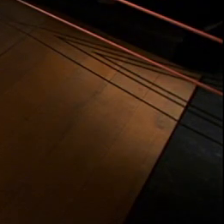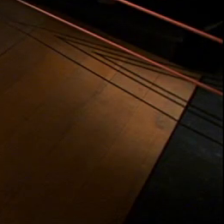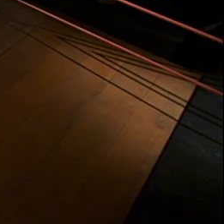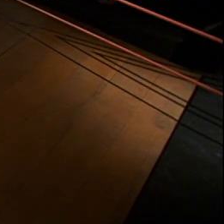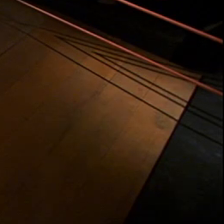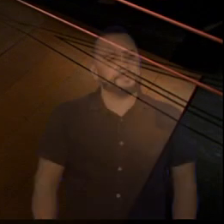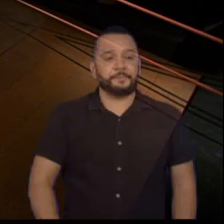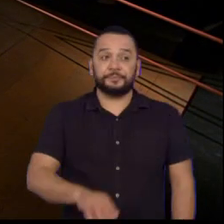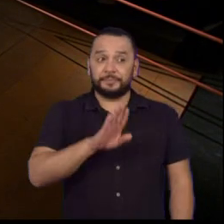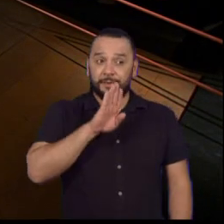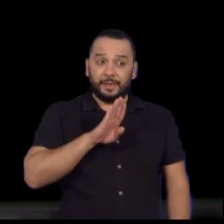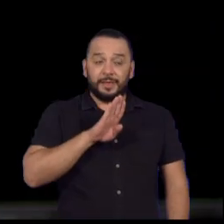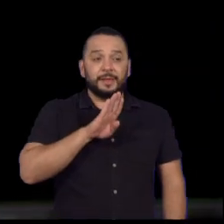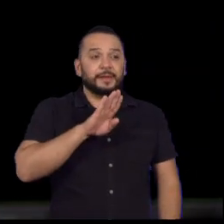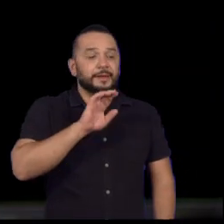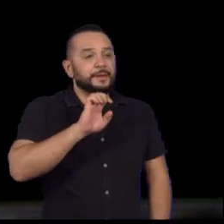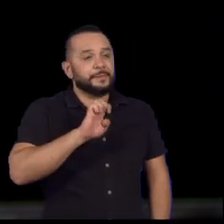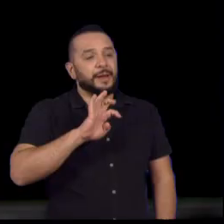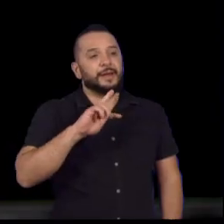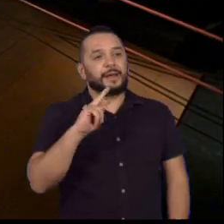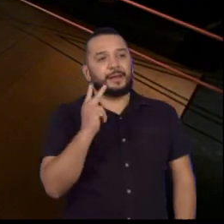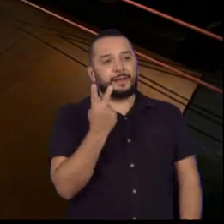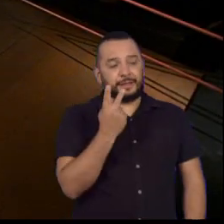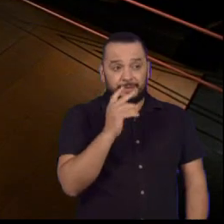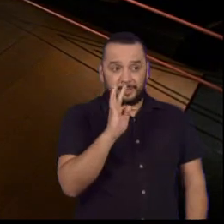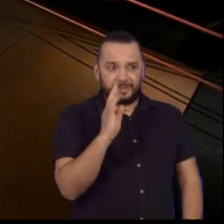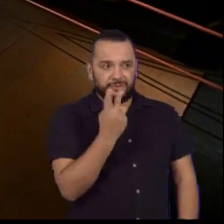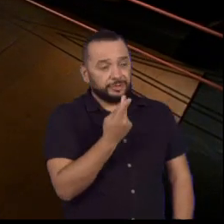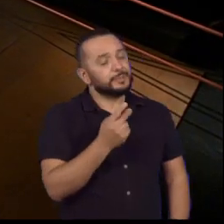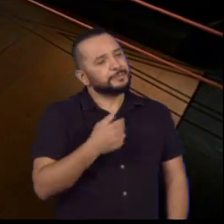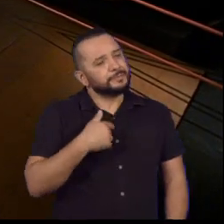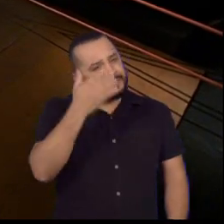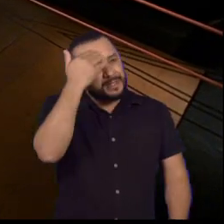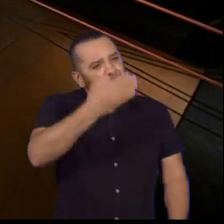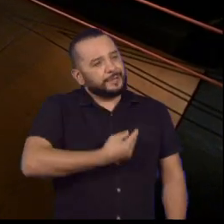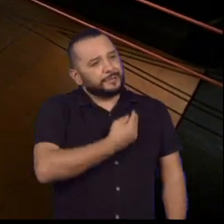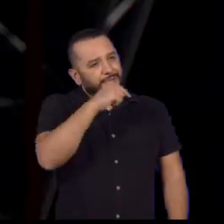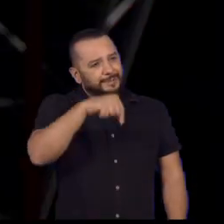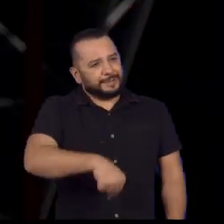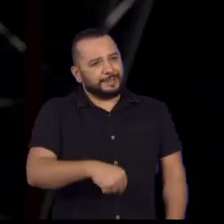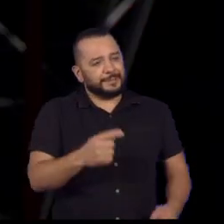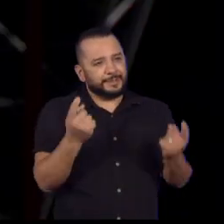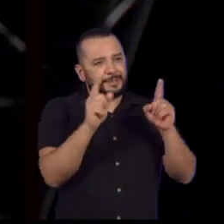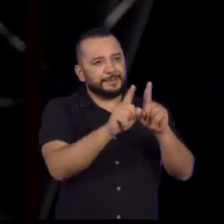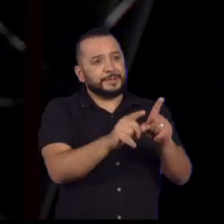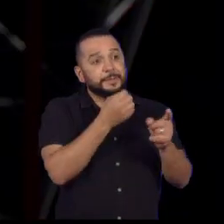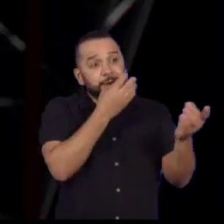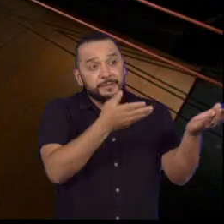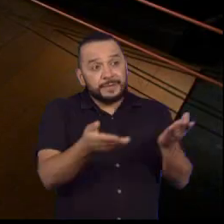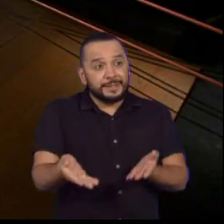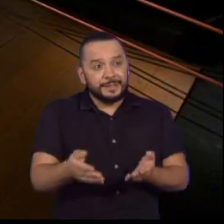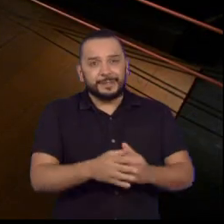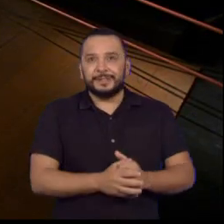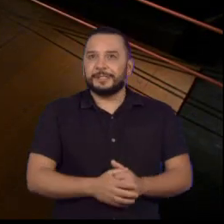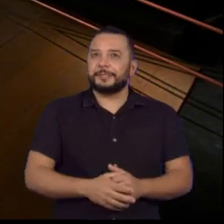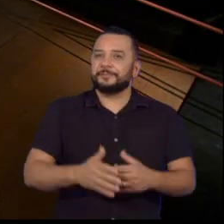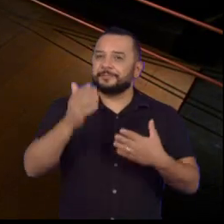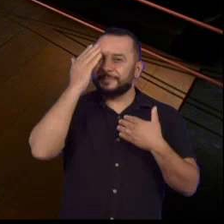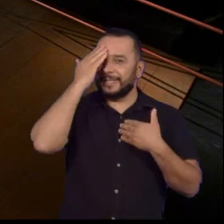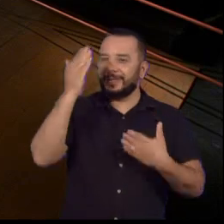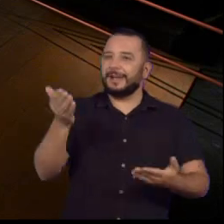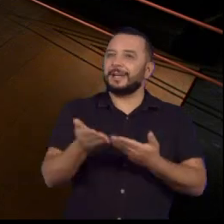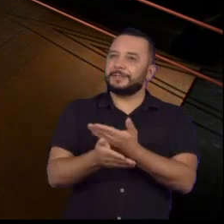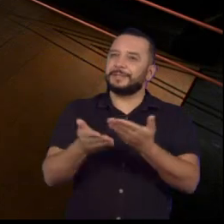Beth, obrigada pela sua presença aqui no Persona com a gente. Seja bem-vinda, Beth. Obrigada a